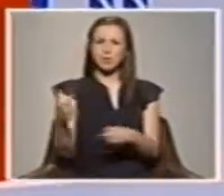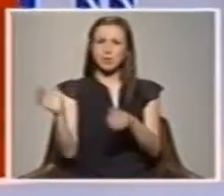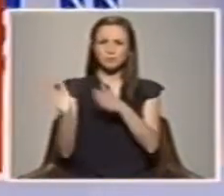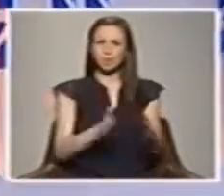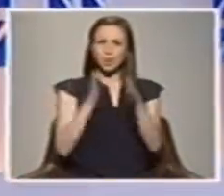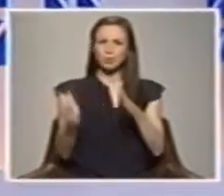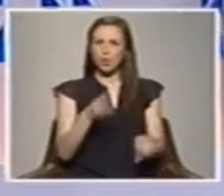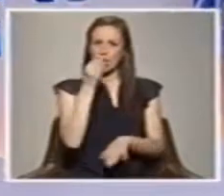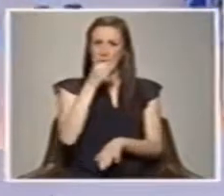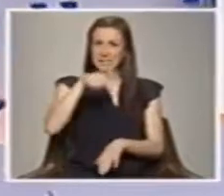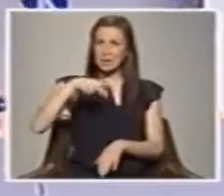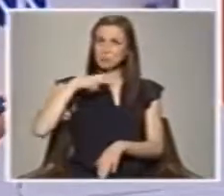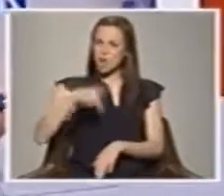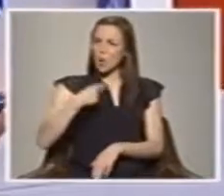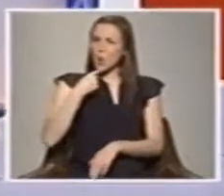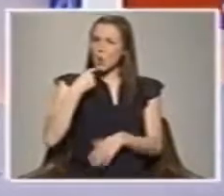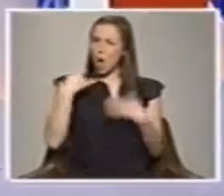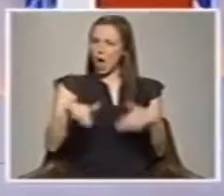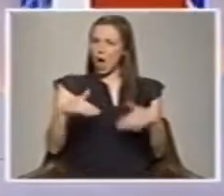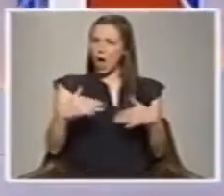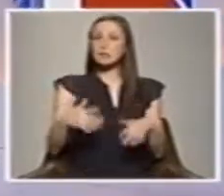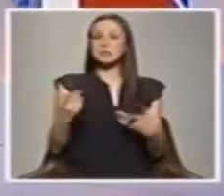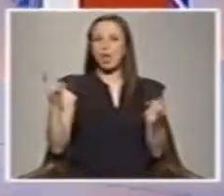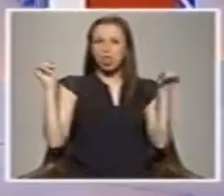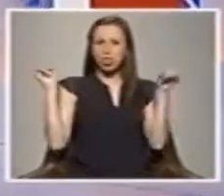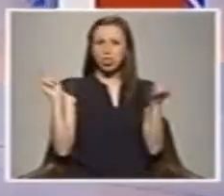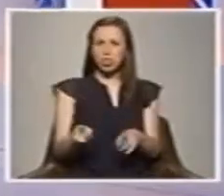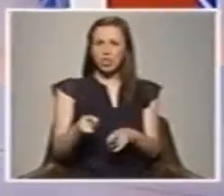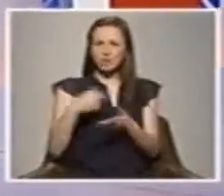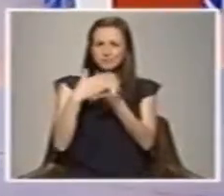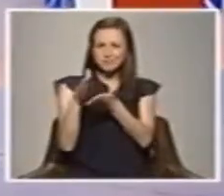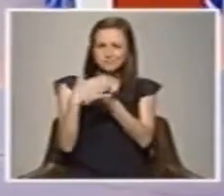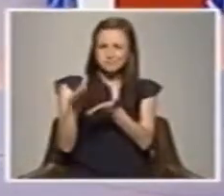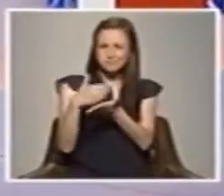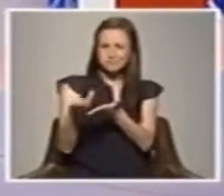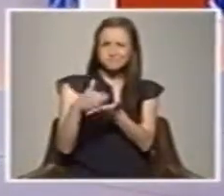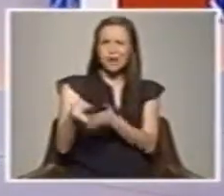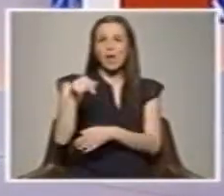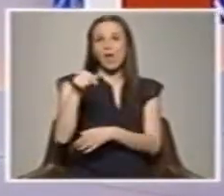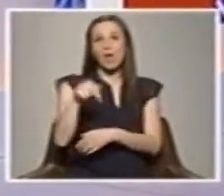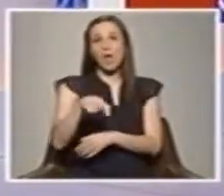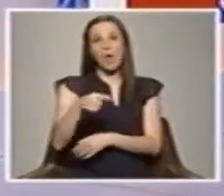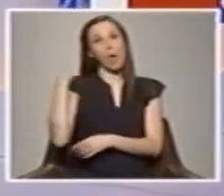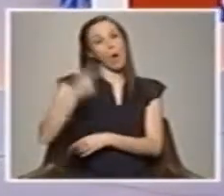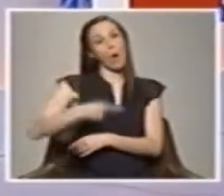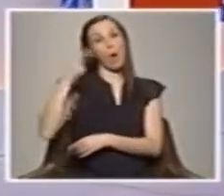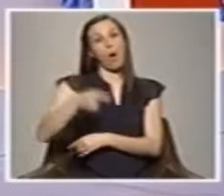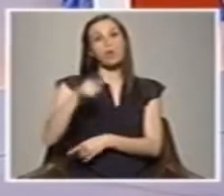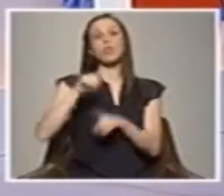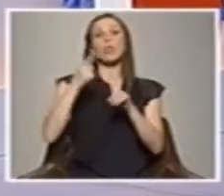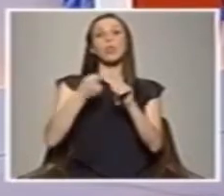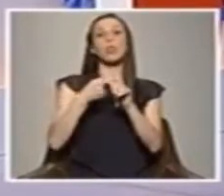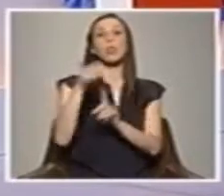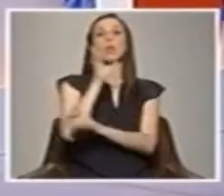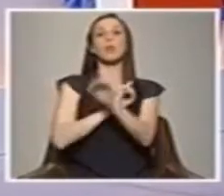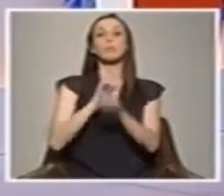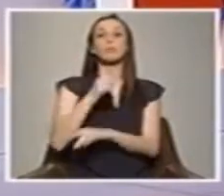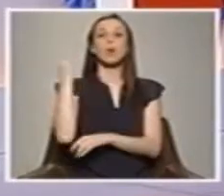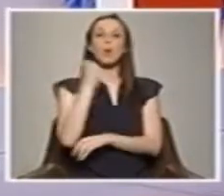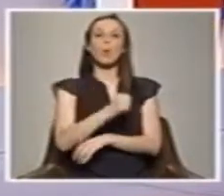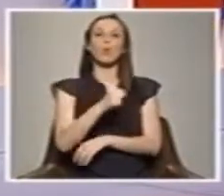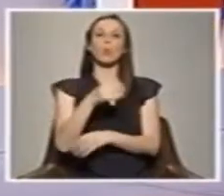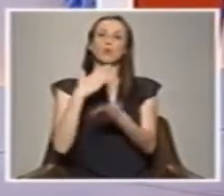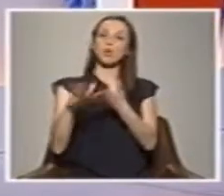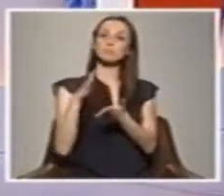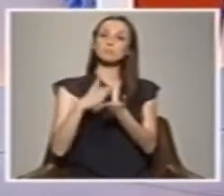alimentos no país. É muito. E reduzir este desperdício é a palavra de ordem no Ano Europeu do Combate ao Desperdício Alimentar. É o tema